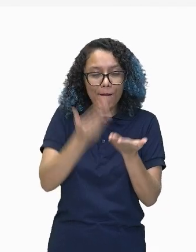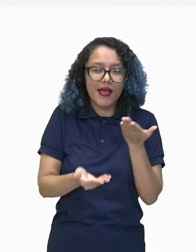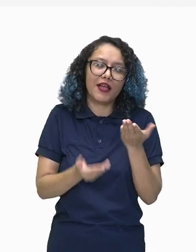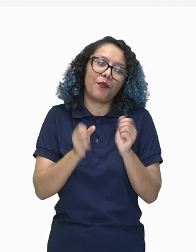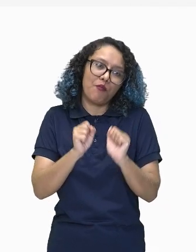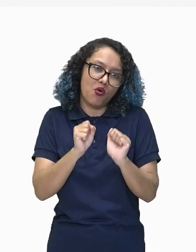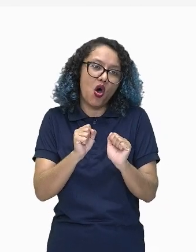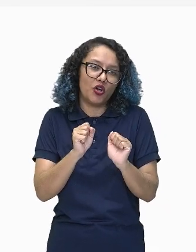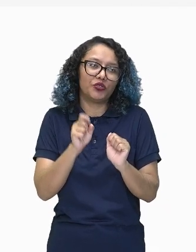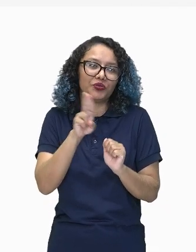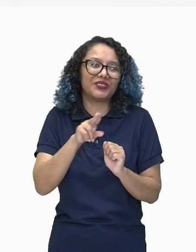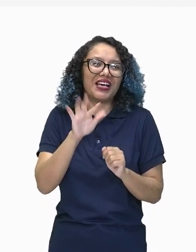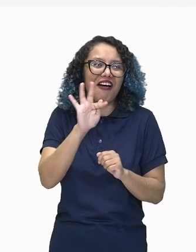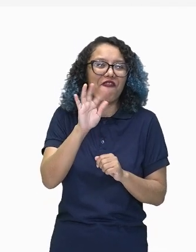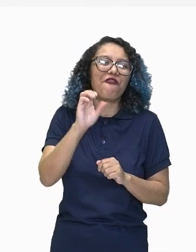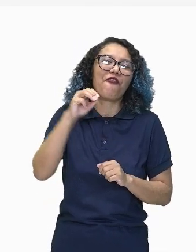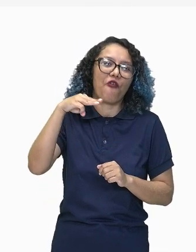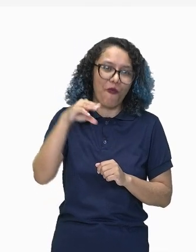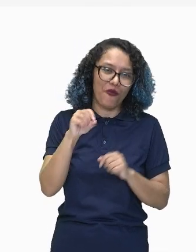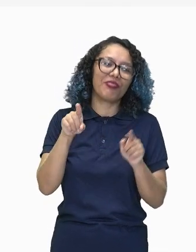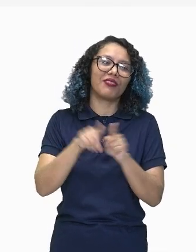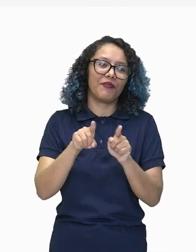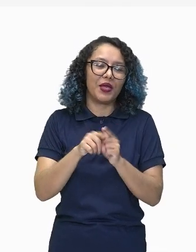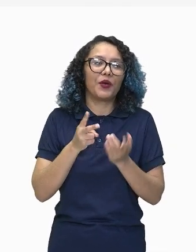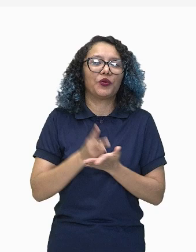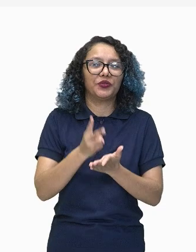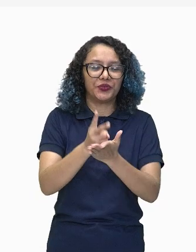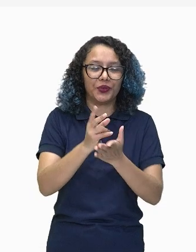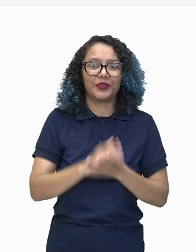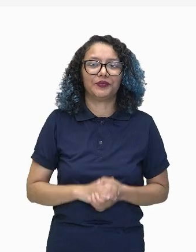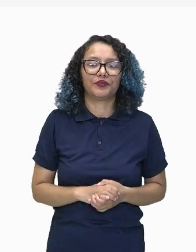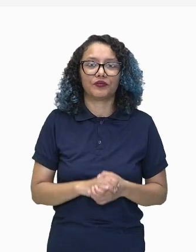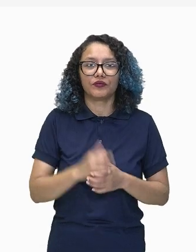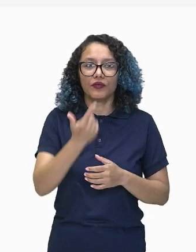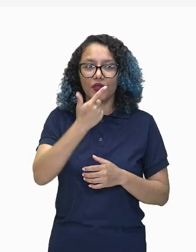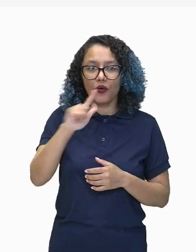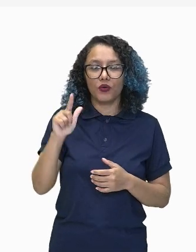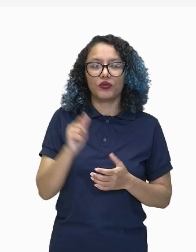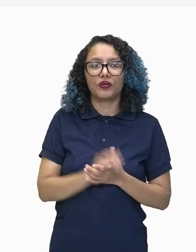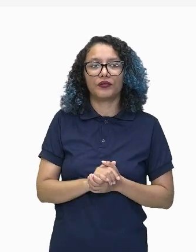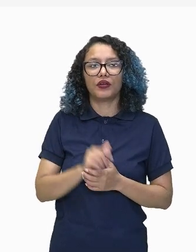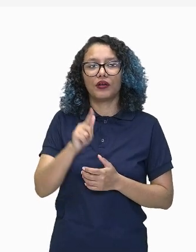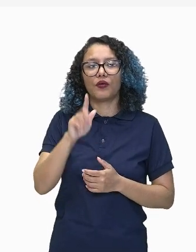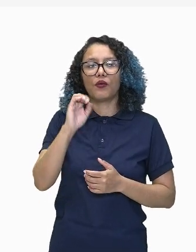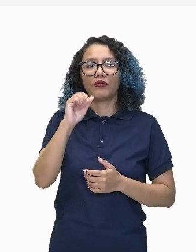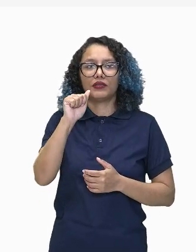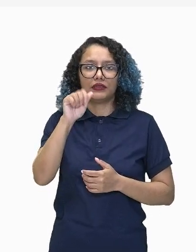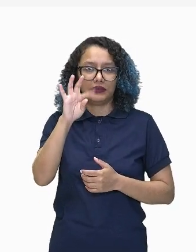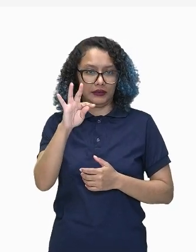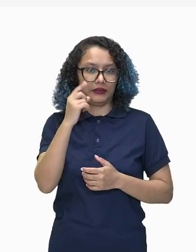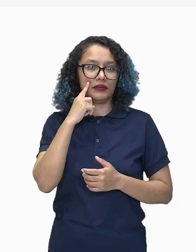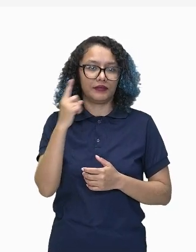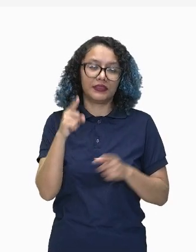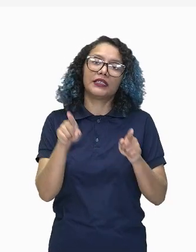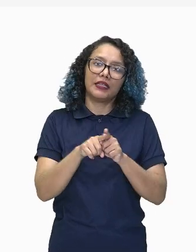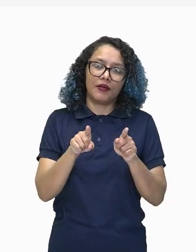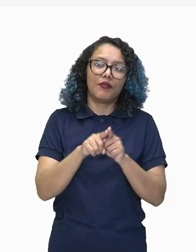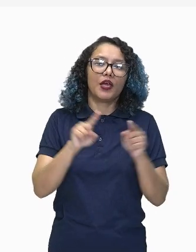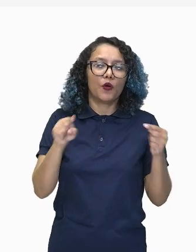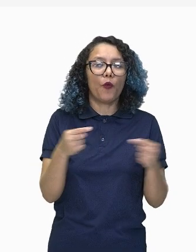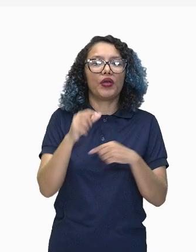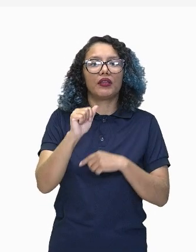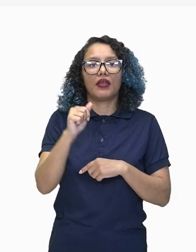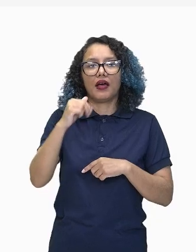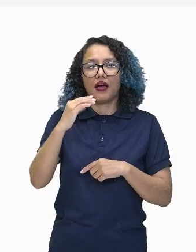perder essa aula. Mas vamos continuar, brincadeiras à parte. Nós temos aqui a palavra GOAT, que também é